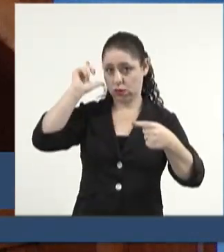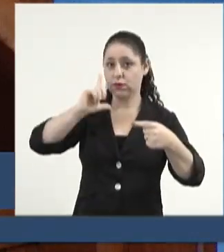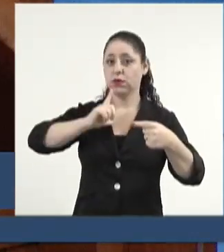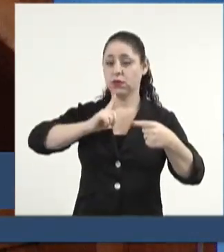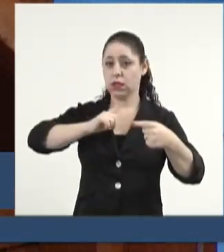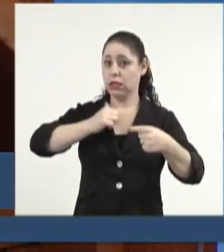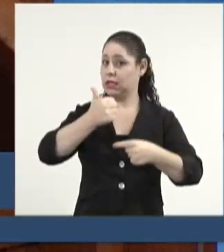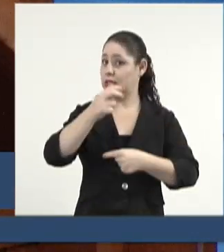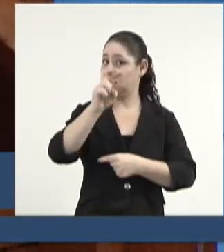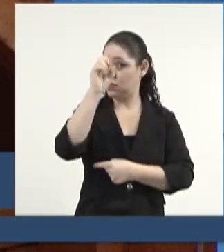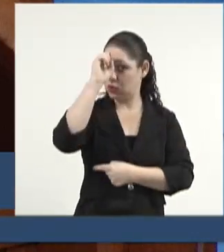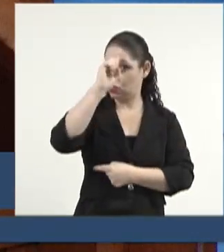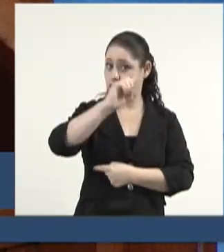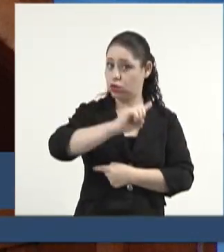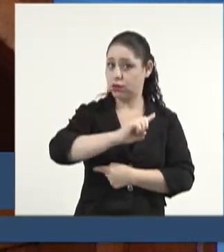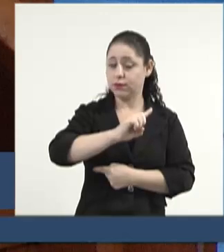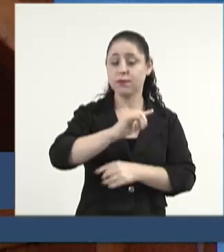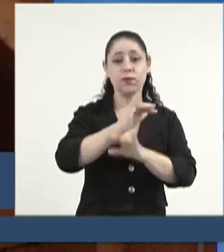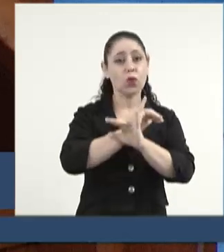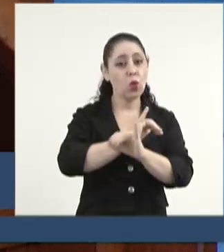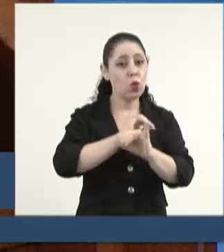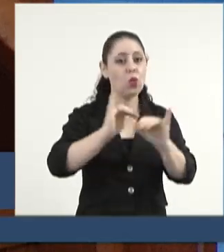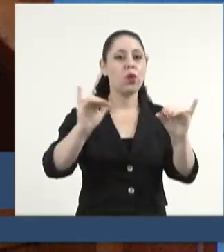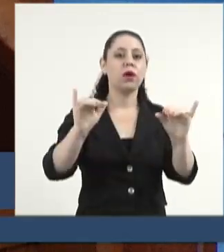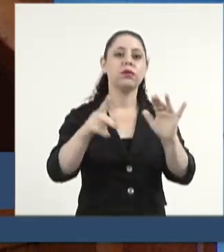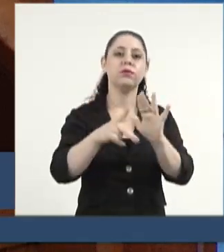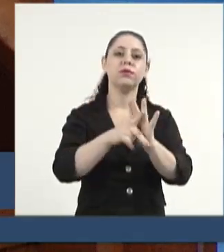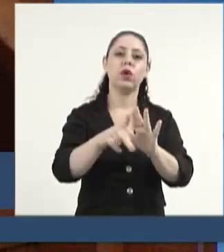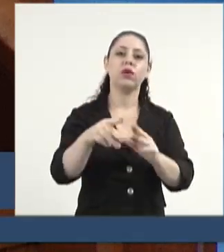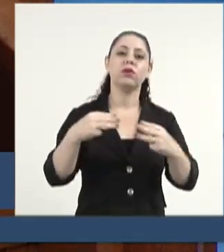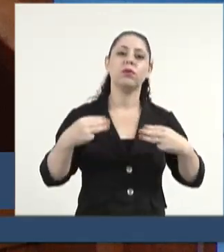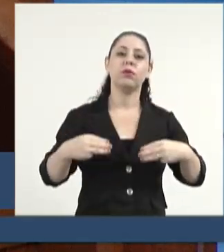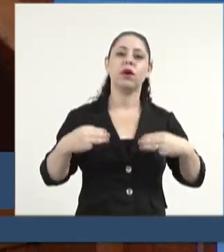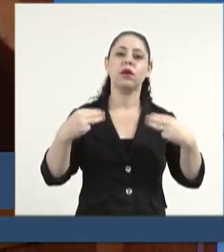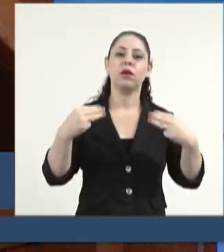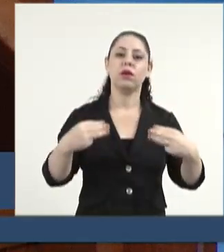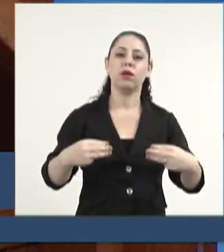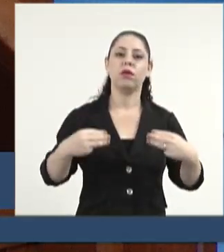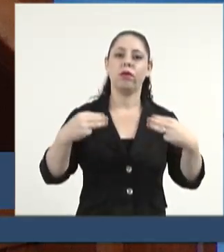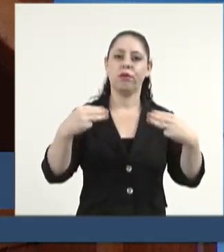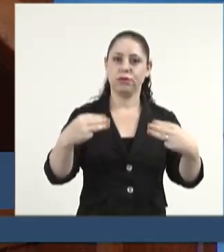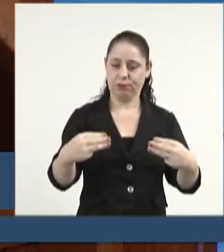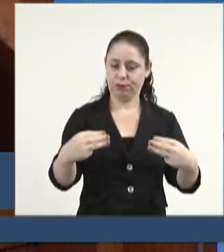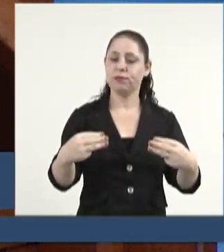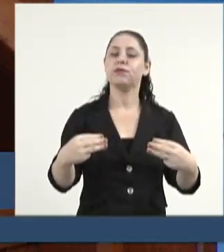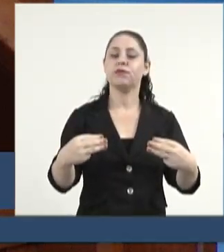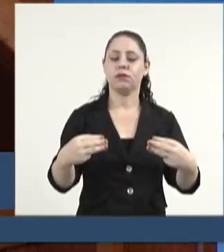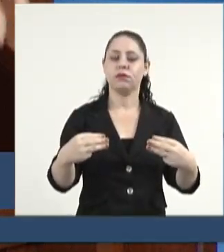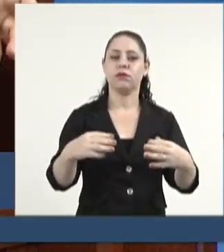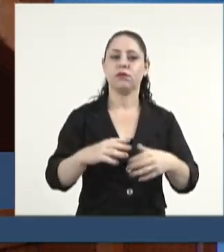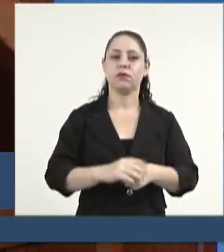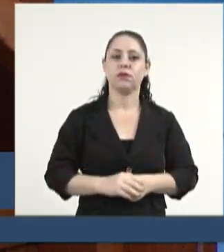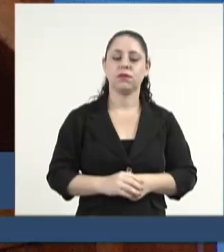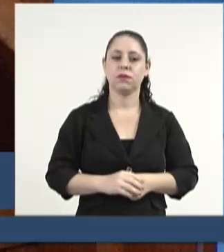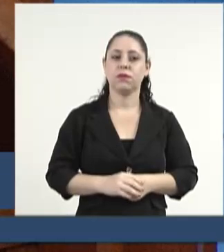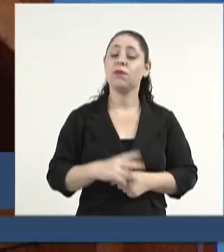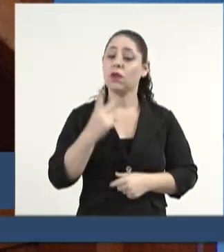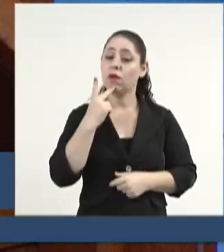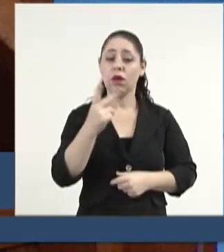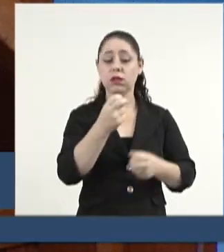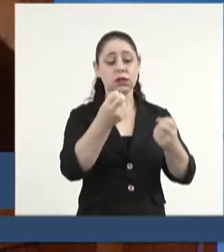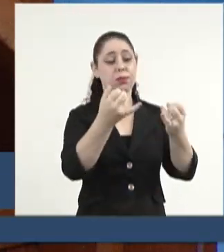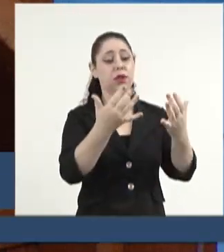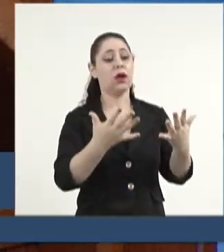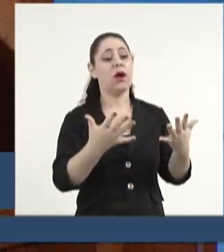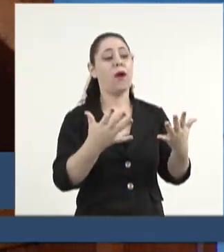teremos, dentro de 15 dias, um anúncio por parte do ministro, né, dizendo, obviamente,